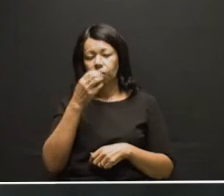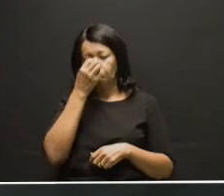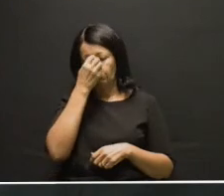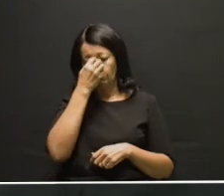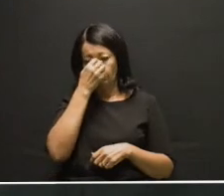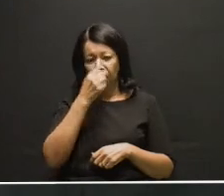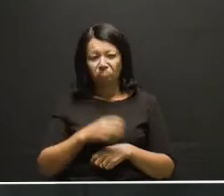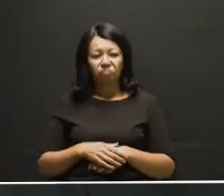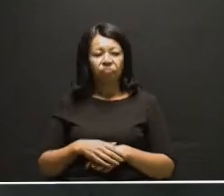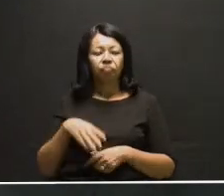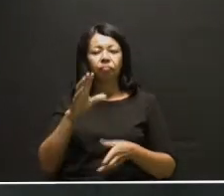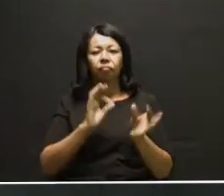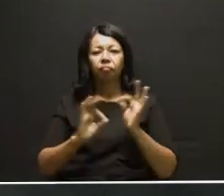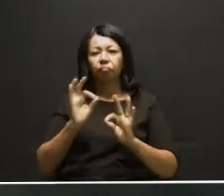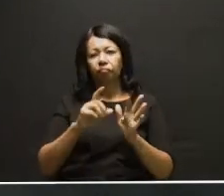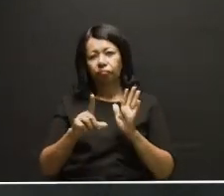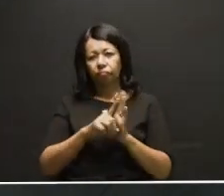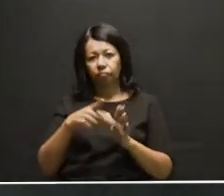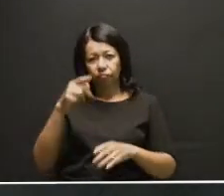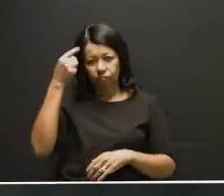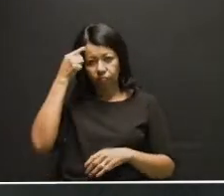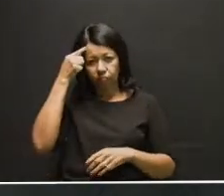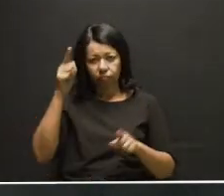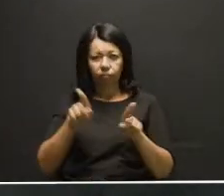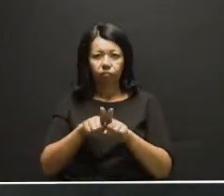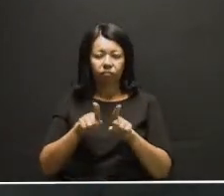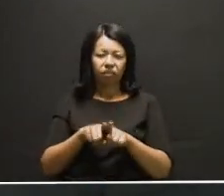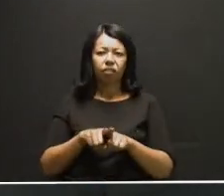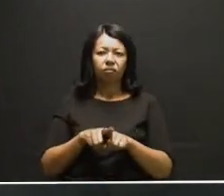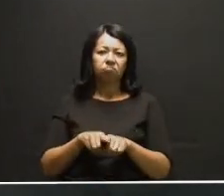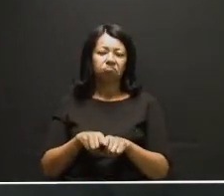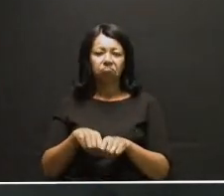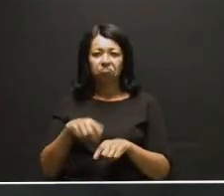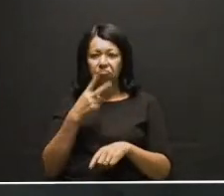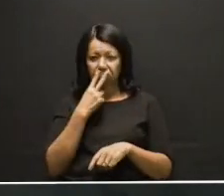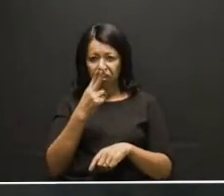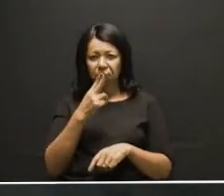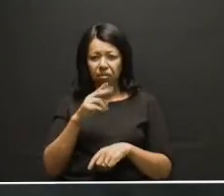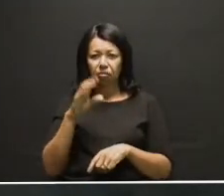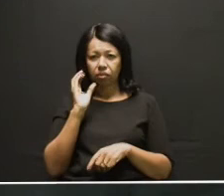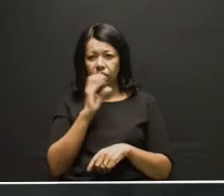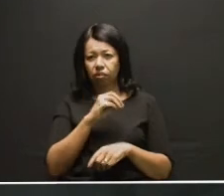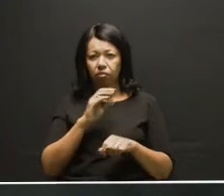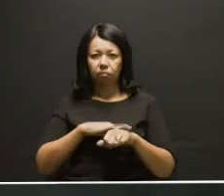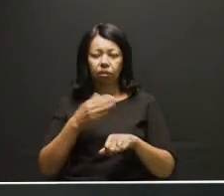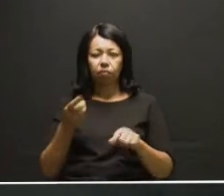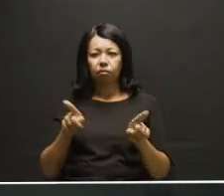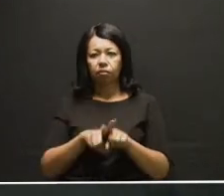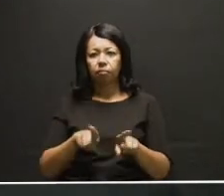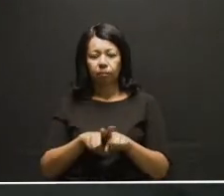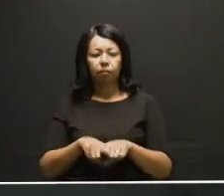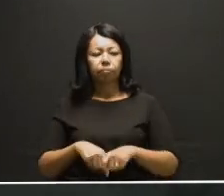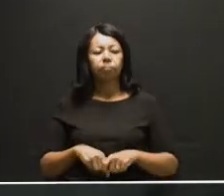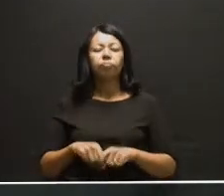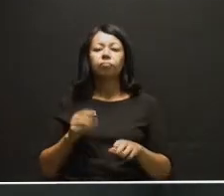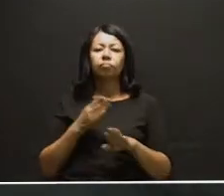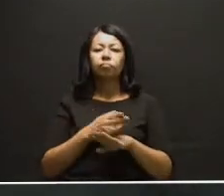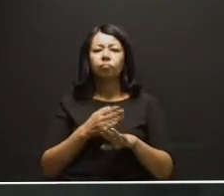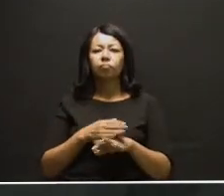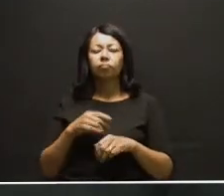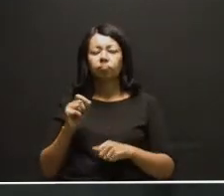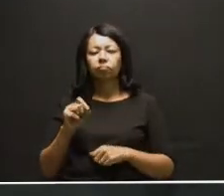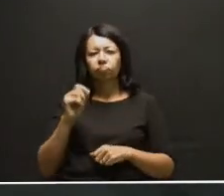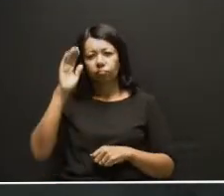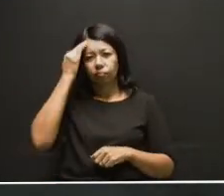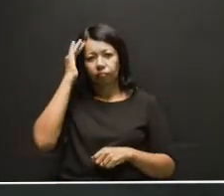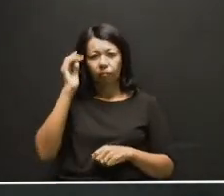este projeto de lei essa ideia também por aí navegador é uma velocidade mas também se é dentro do mesmo contexto o vereador se a